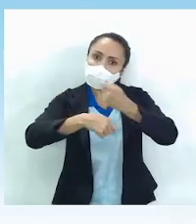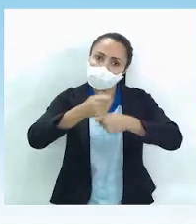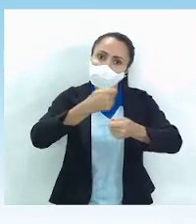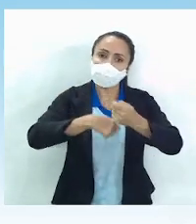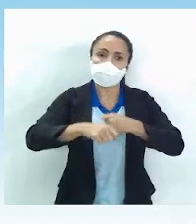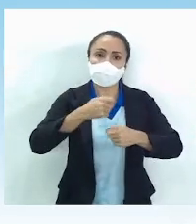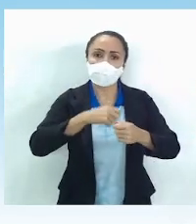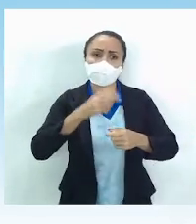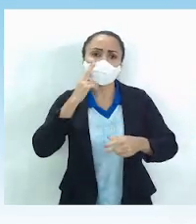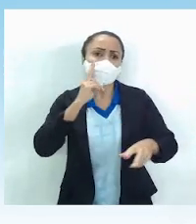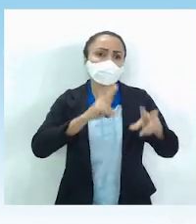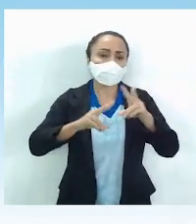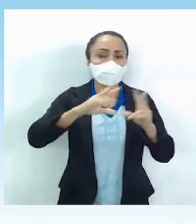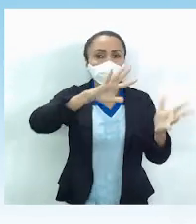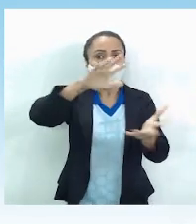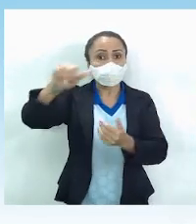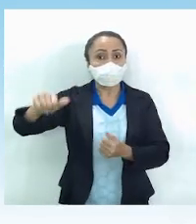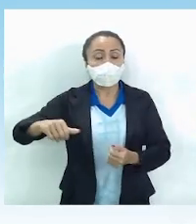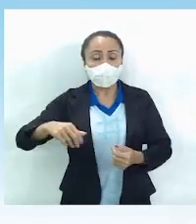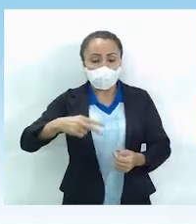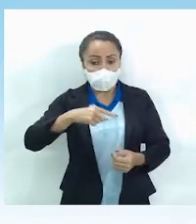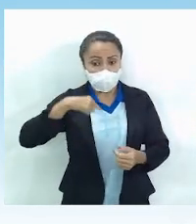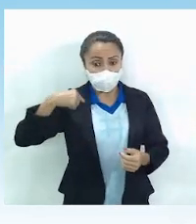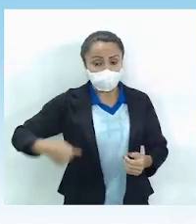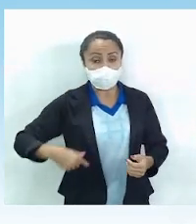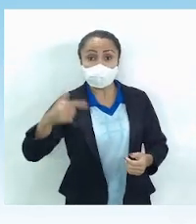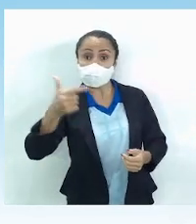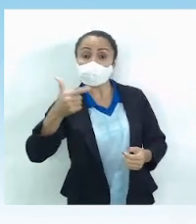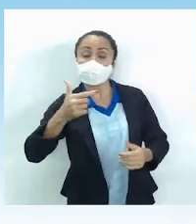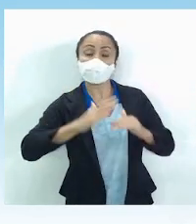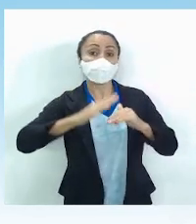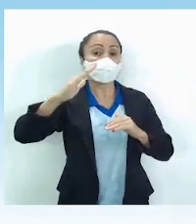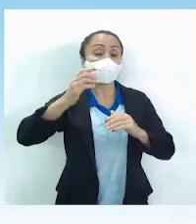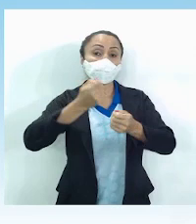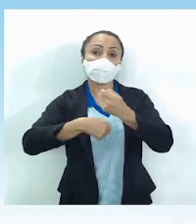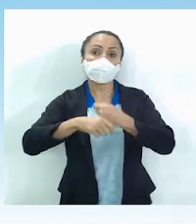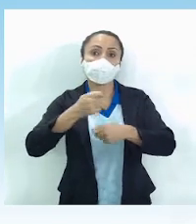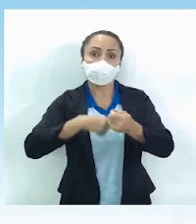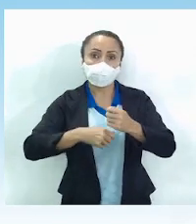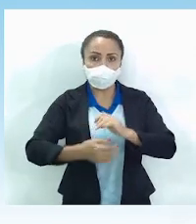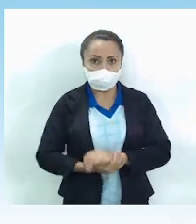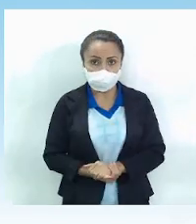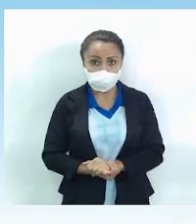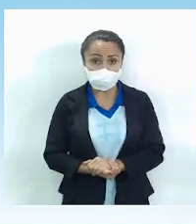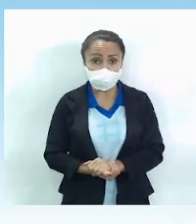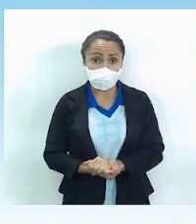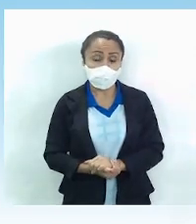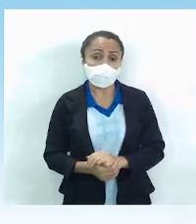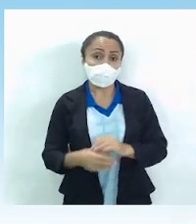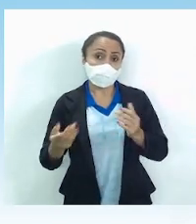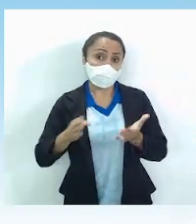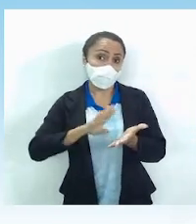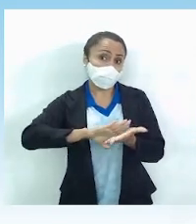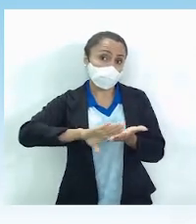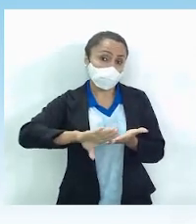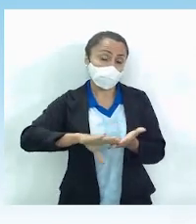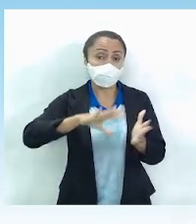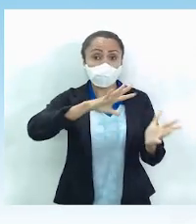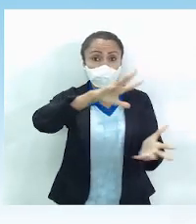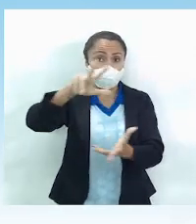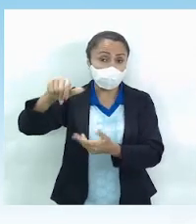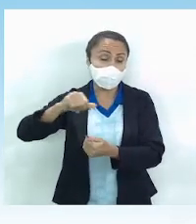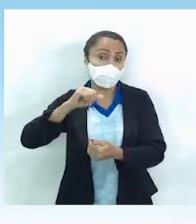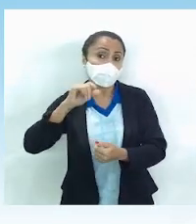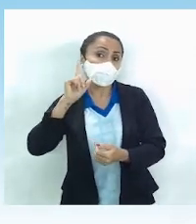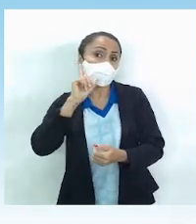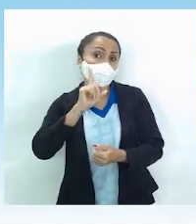global, né? A China é a segunda maior economia. Por questões do Banco Mundial, do FMI e até mesmo dos Estados Unidos,